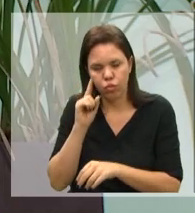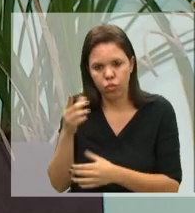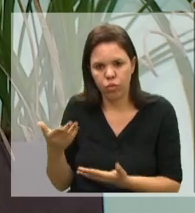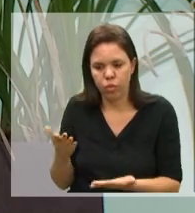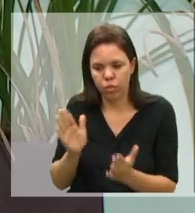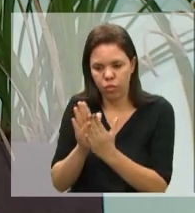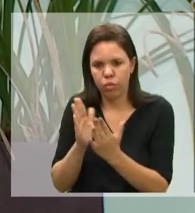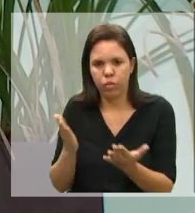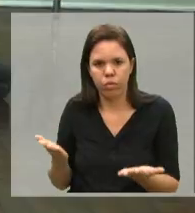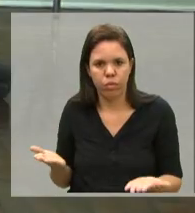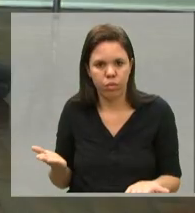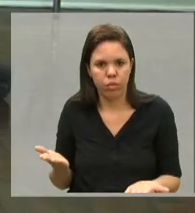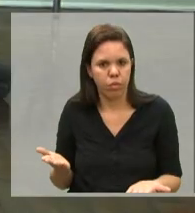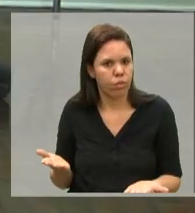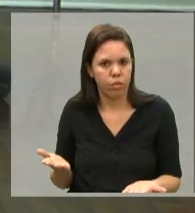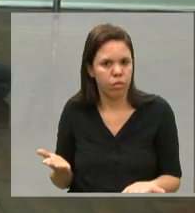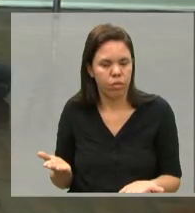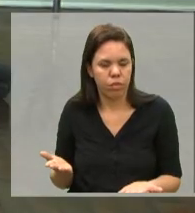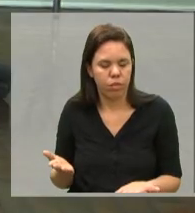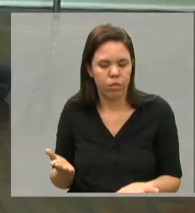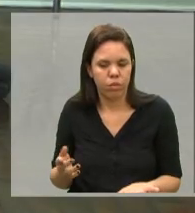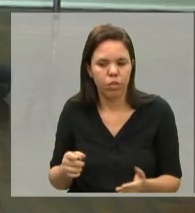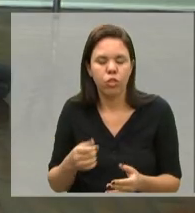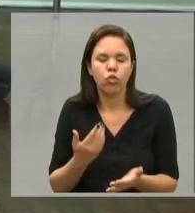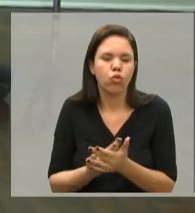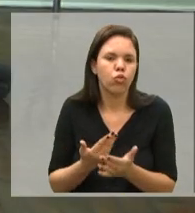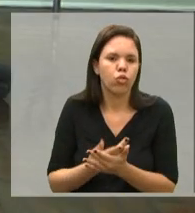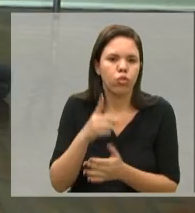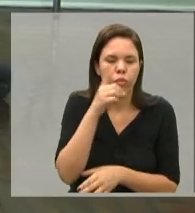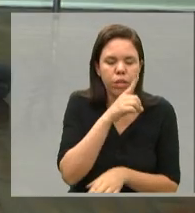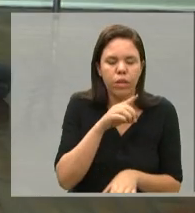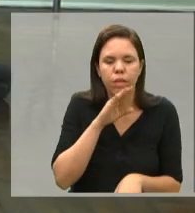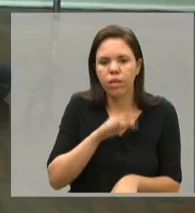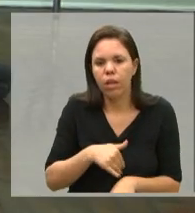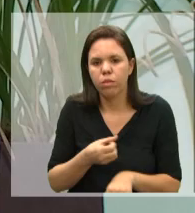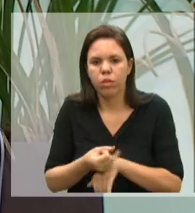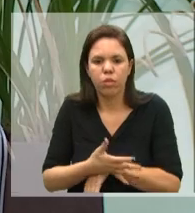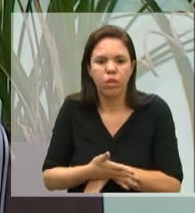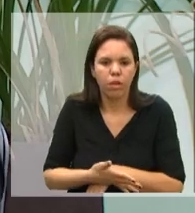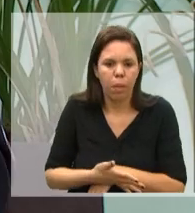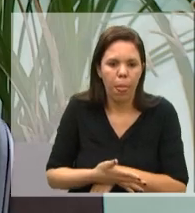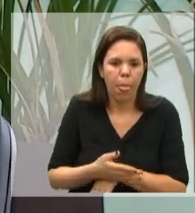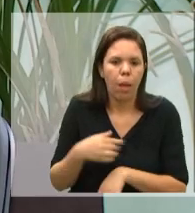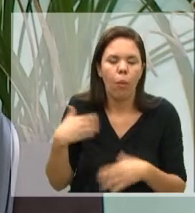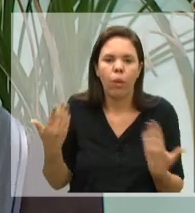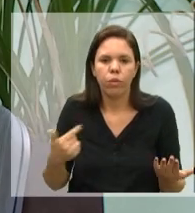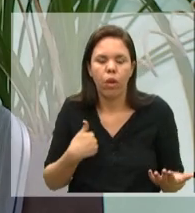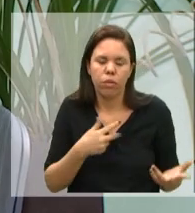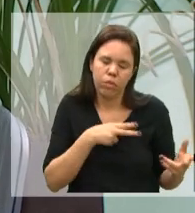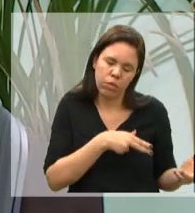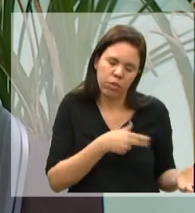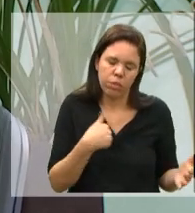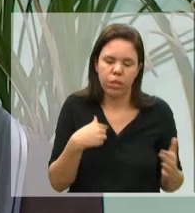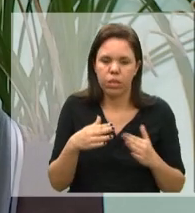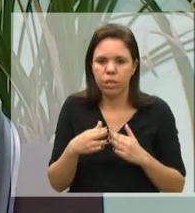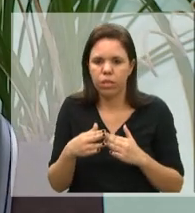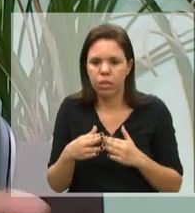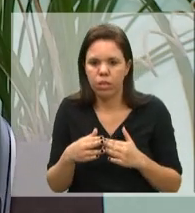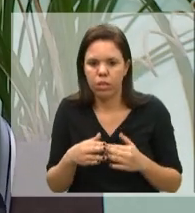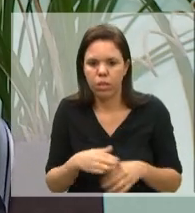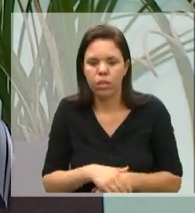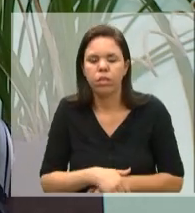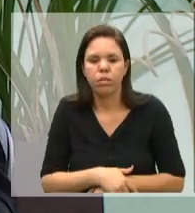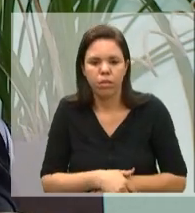minha frente. Um aluno que estuda o domingo à tarde, que estuda de madrugada, que estuda quando eu estou dormindo na minha casa, a instituição de ensino